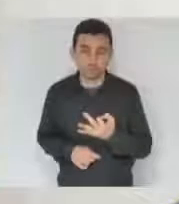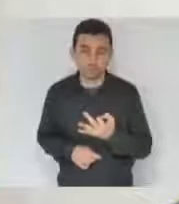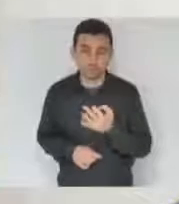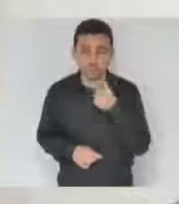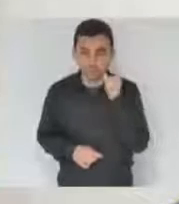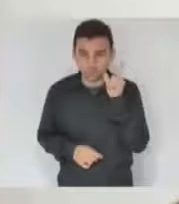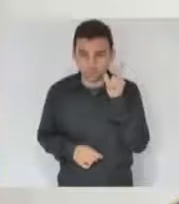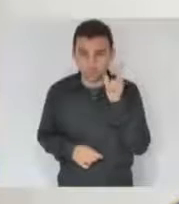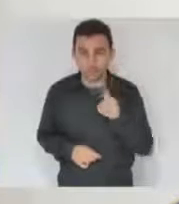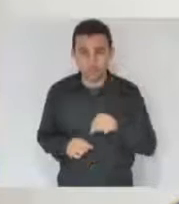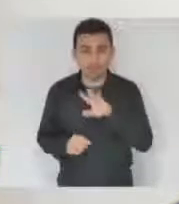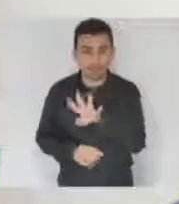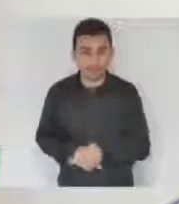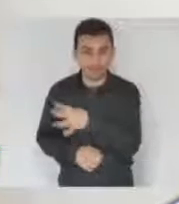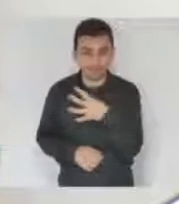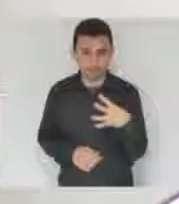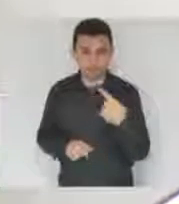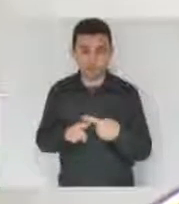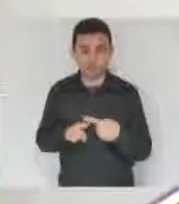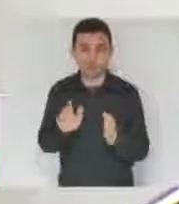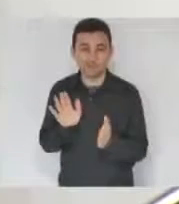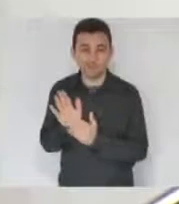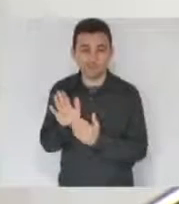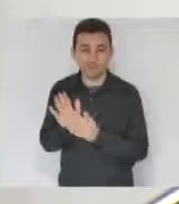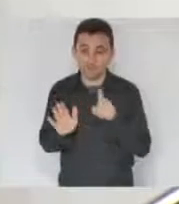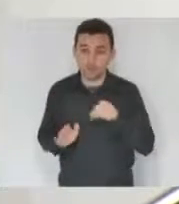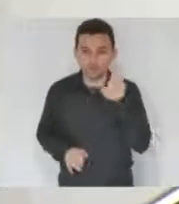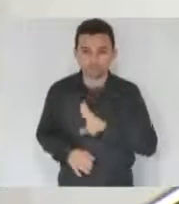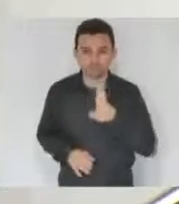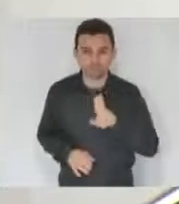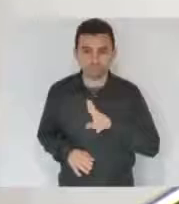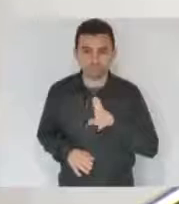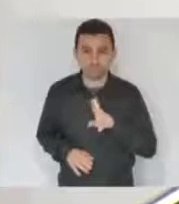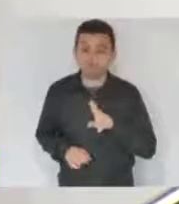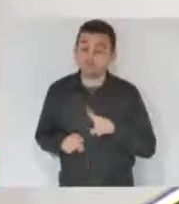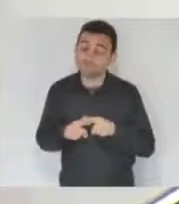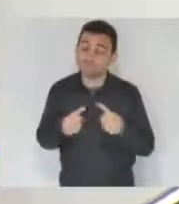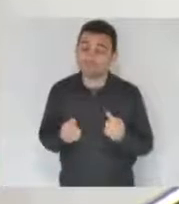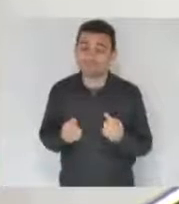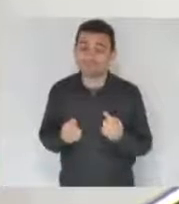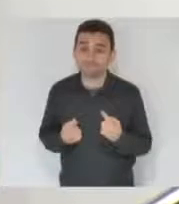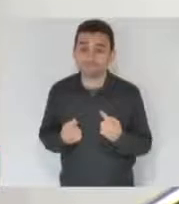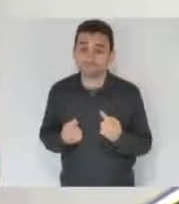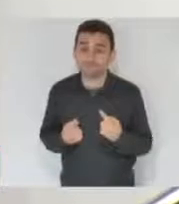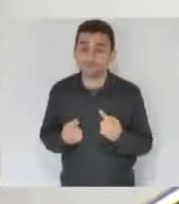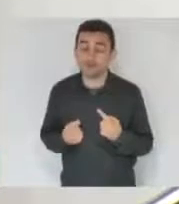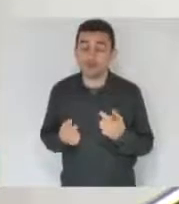sobre o calendário, já que a proposta vem em regime de urgência, e esse regime de urgência vai ser